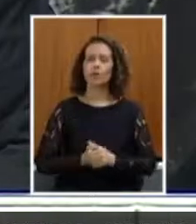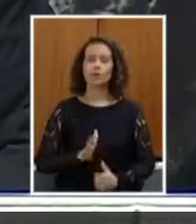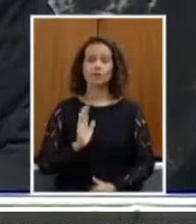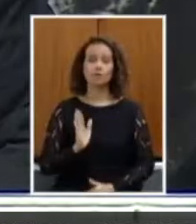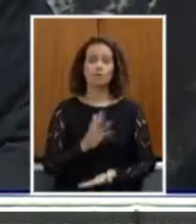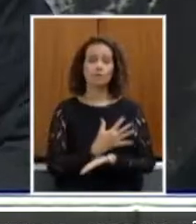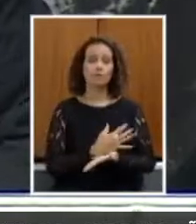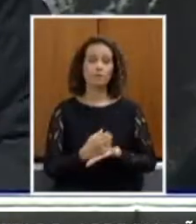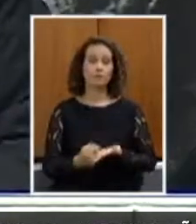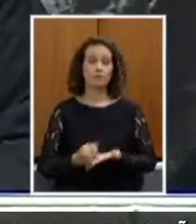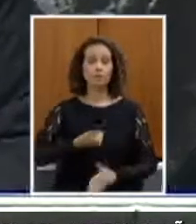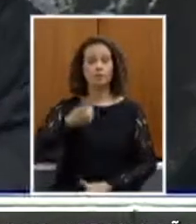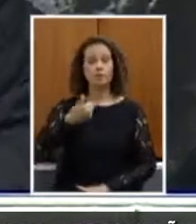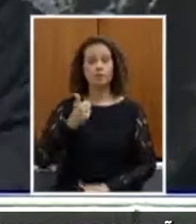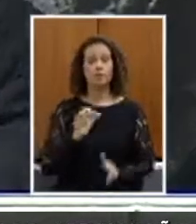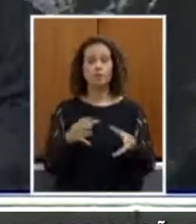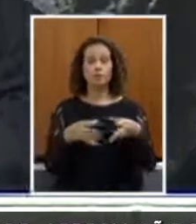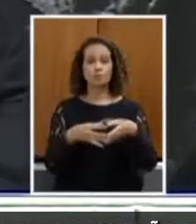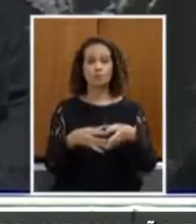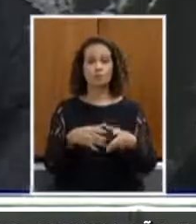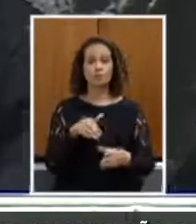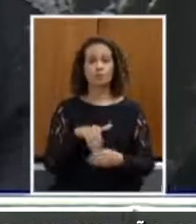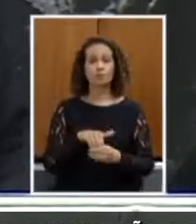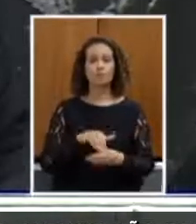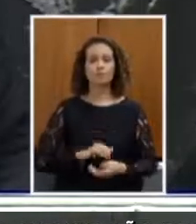em primeiro turno.